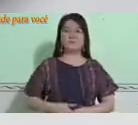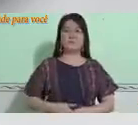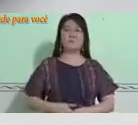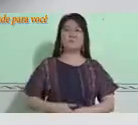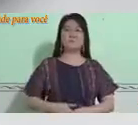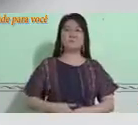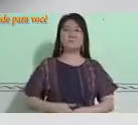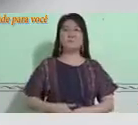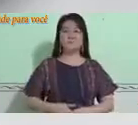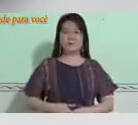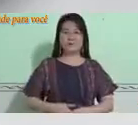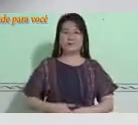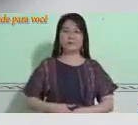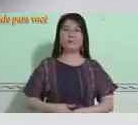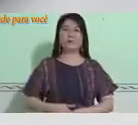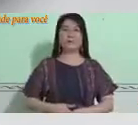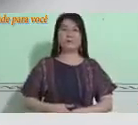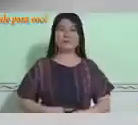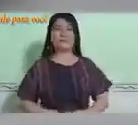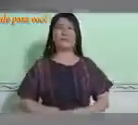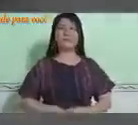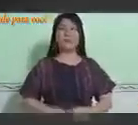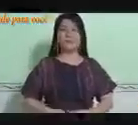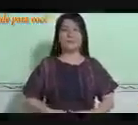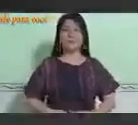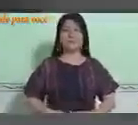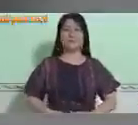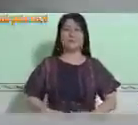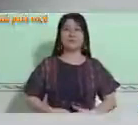visão de pontos brilhantes ou dormências.